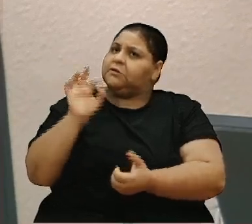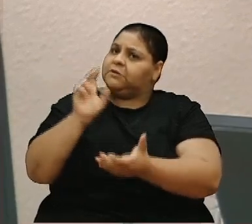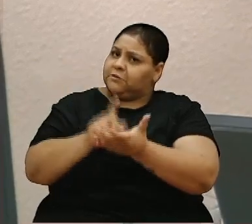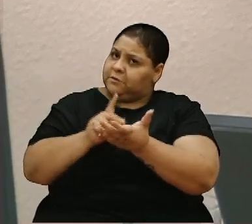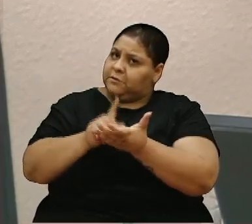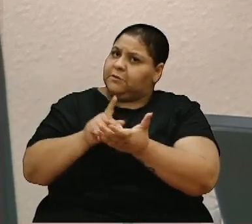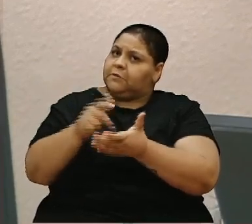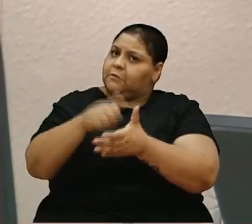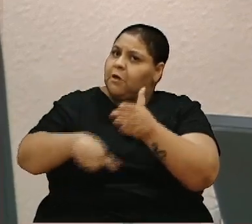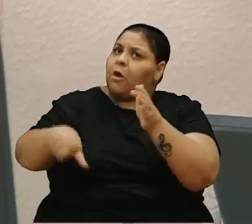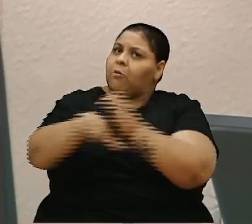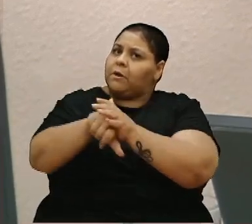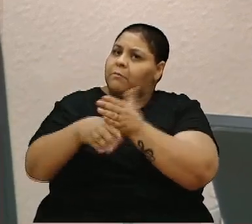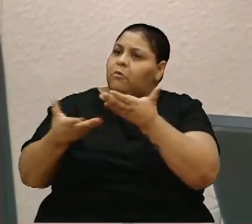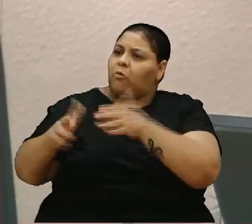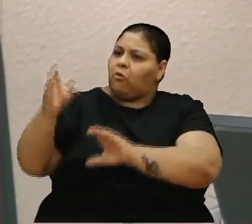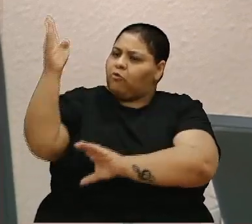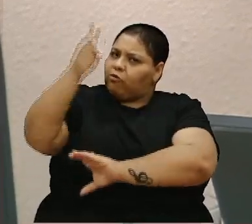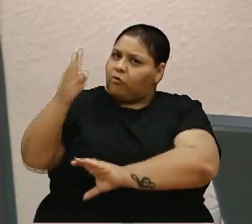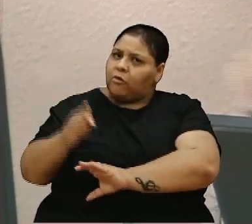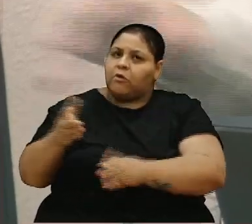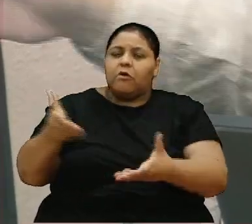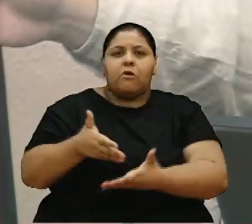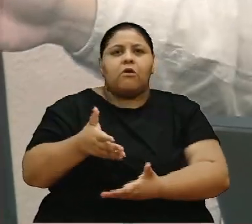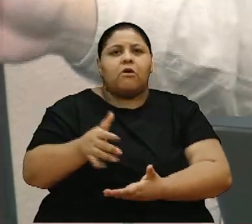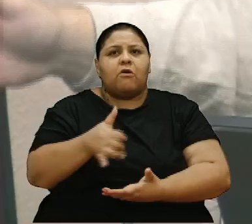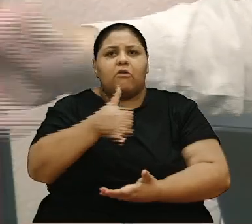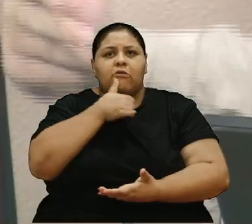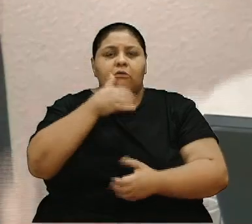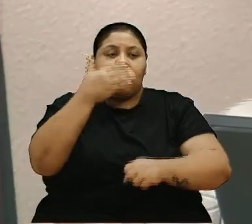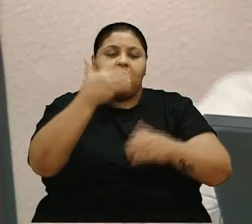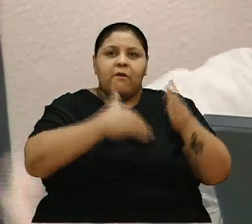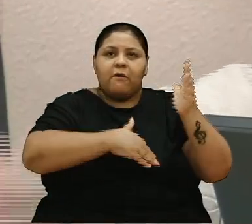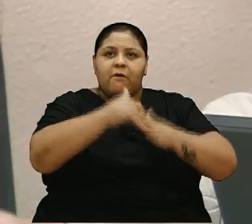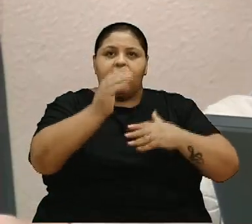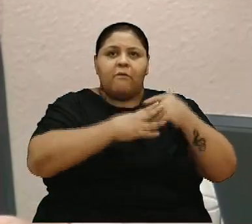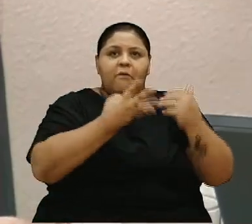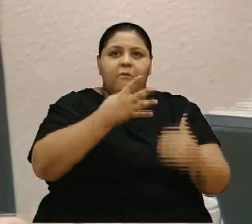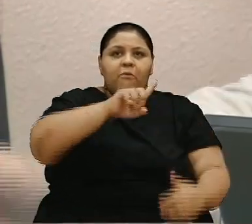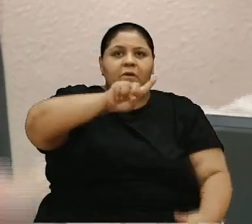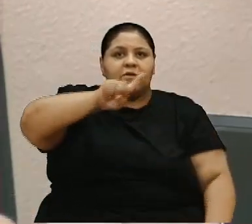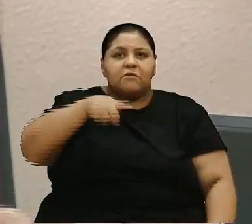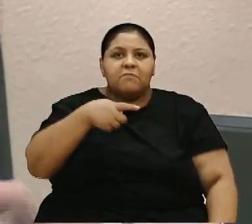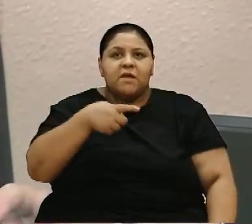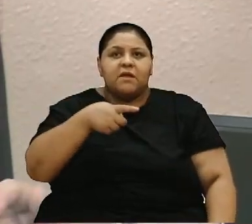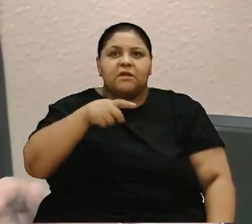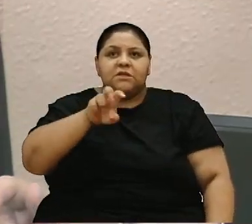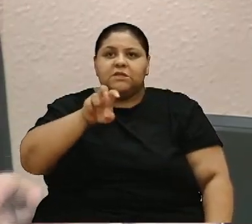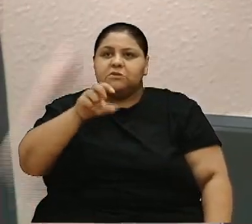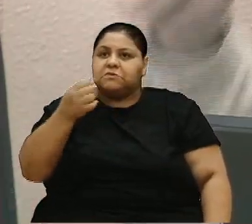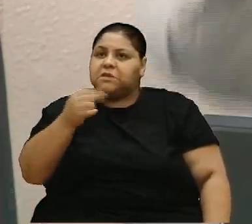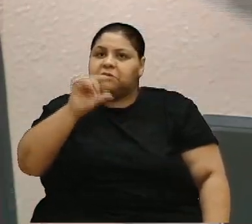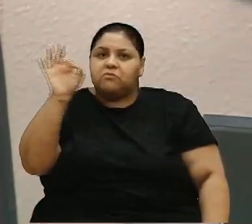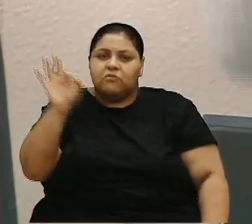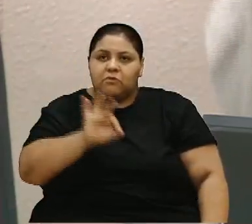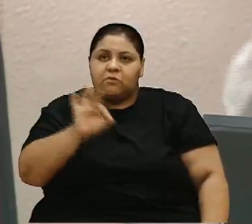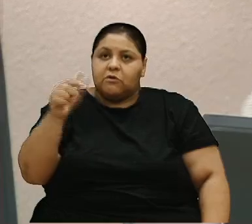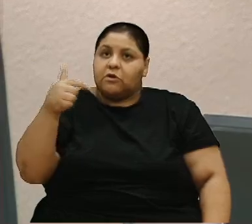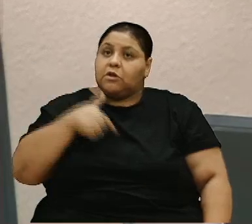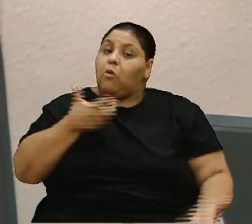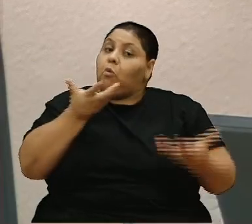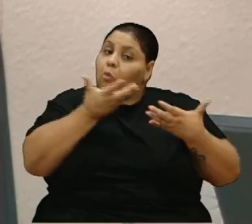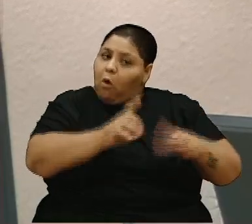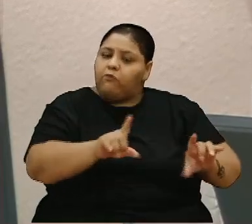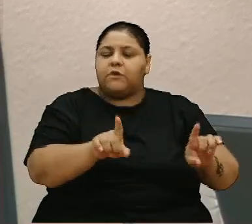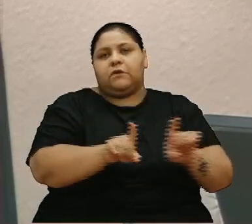é um crime contra o Brasil. Agora, infelizmente, o que é praticado no Brasil é 4,5%, 5%, 6%, que eu sou mais contra